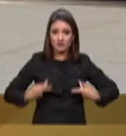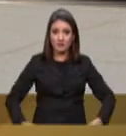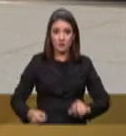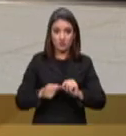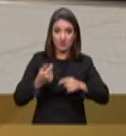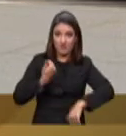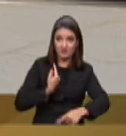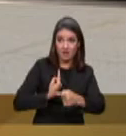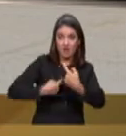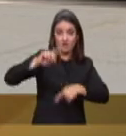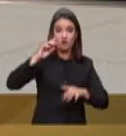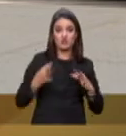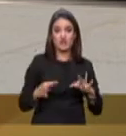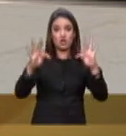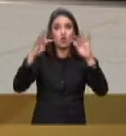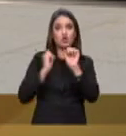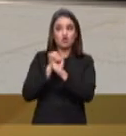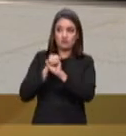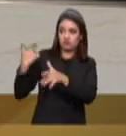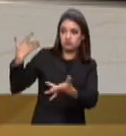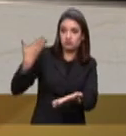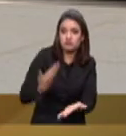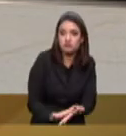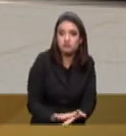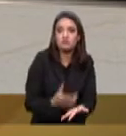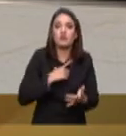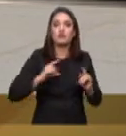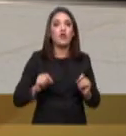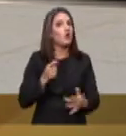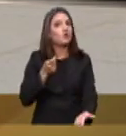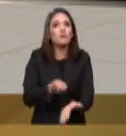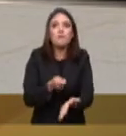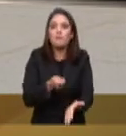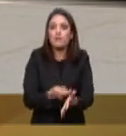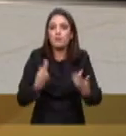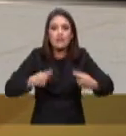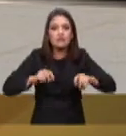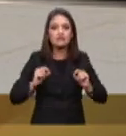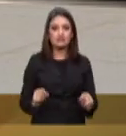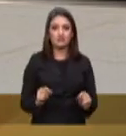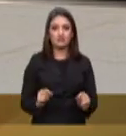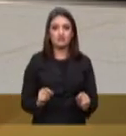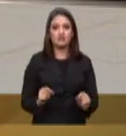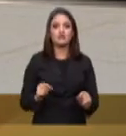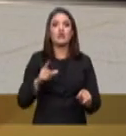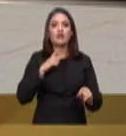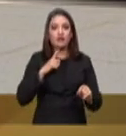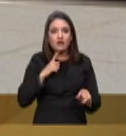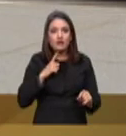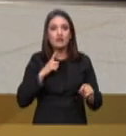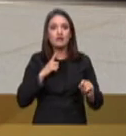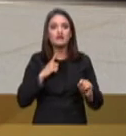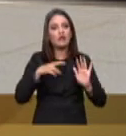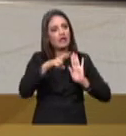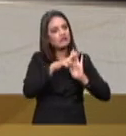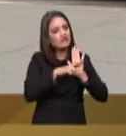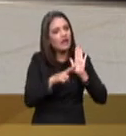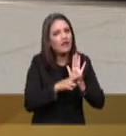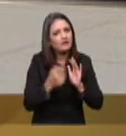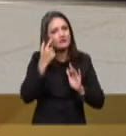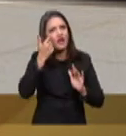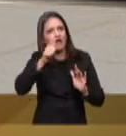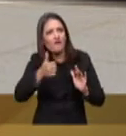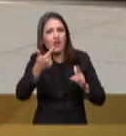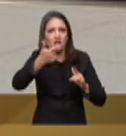pela revolução tecnológica das últimas décadas impõe o recorrente reexame das balizas normativas do